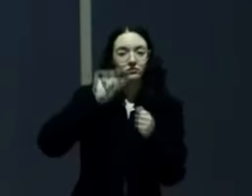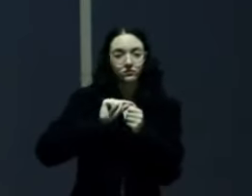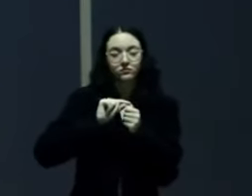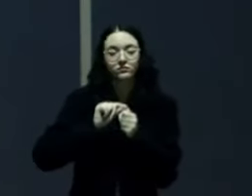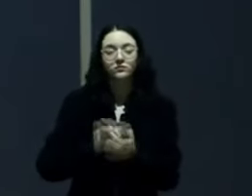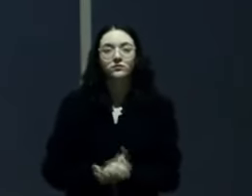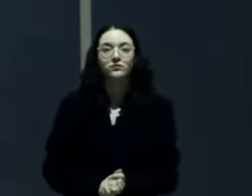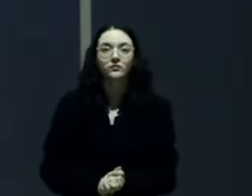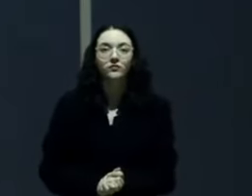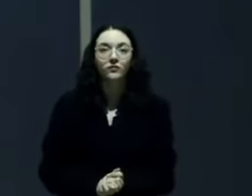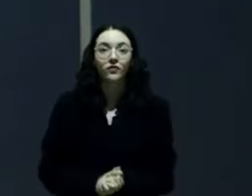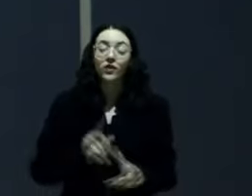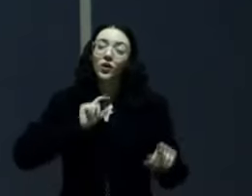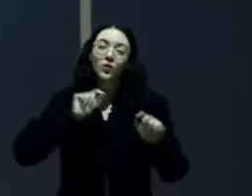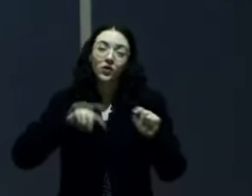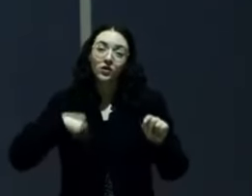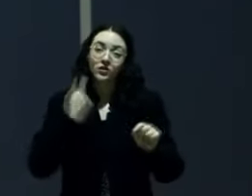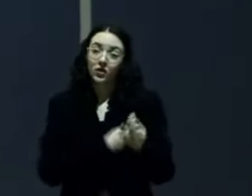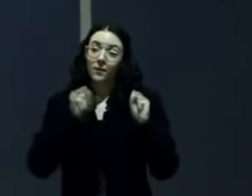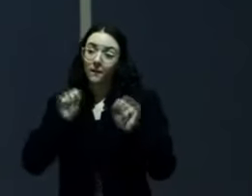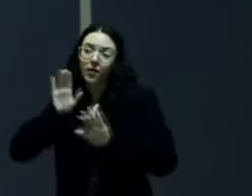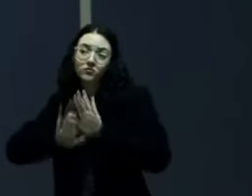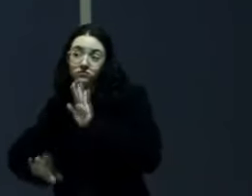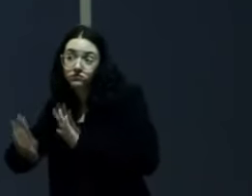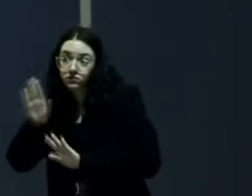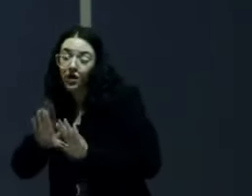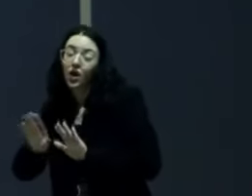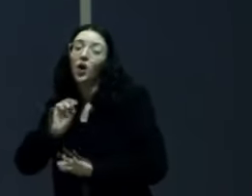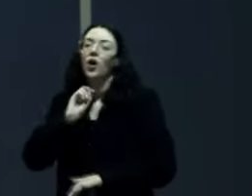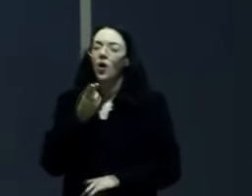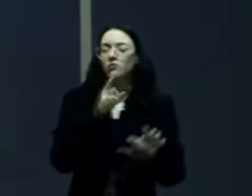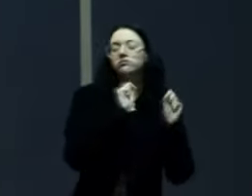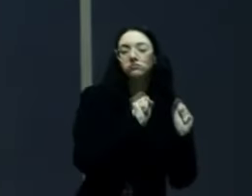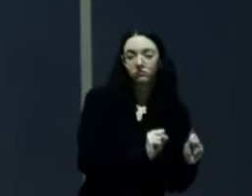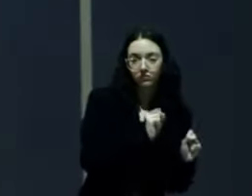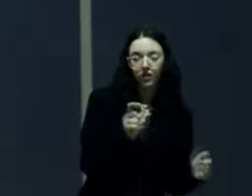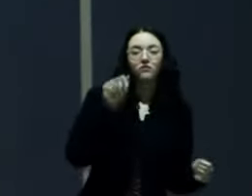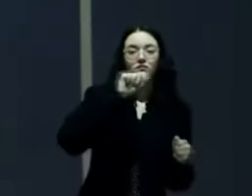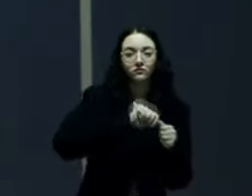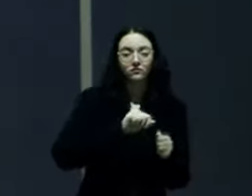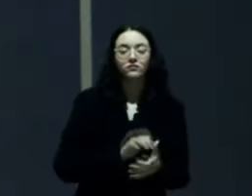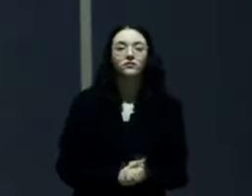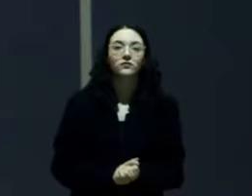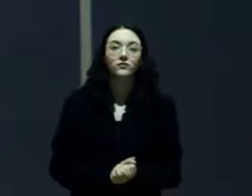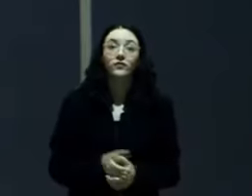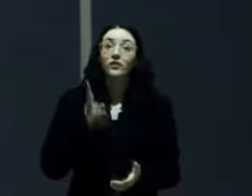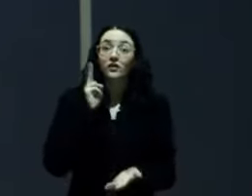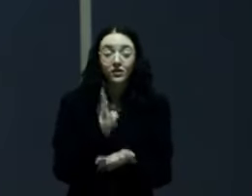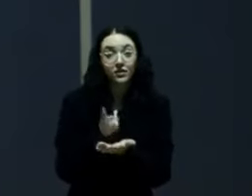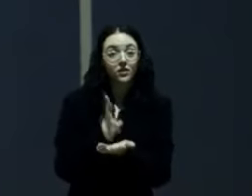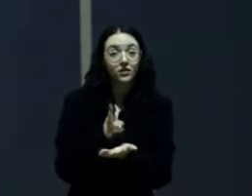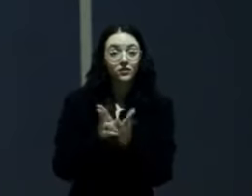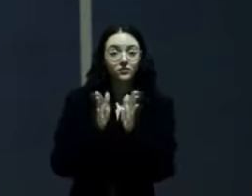Instrui o que eu devo evitar, me dá exemplos. E esses exemplos são norteados por homens, por mulheres.